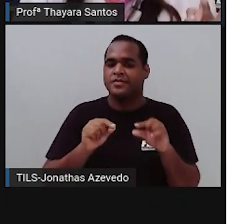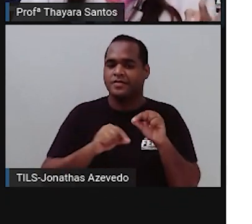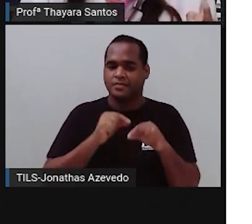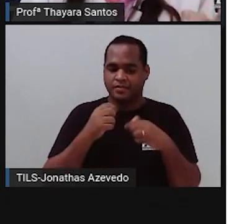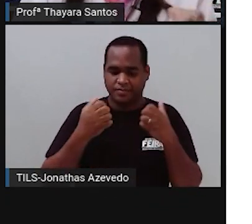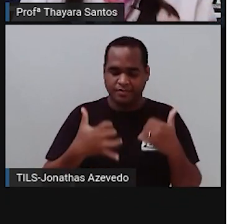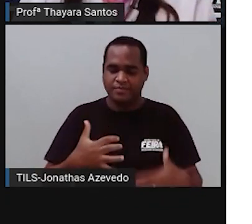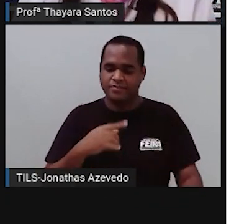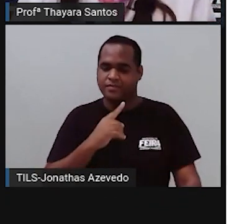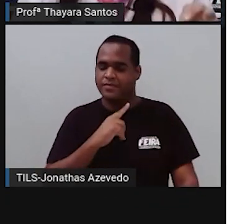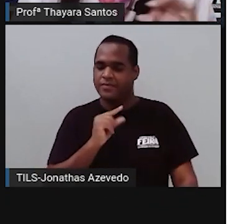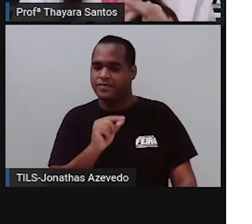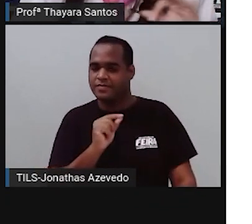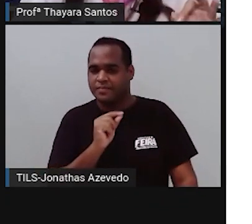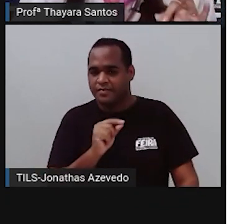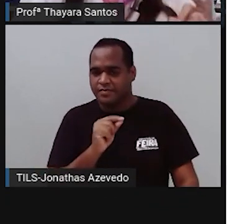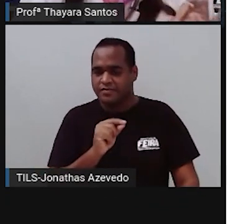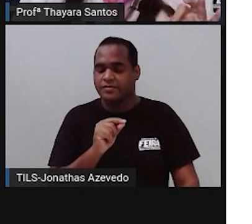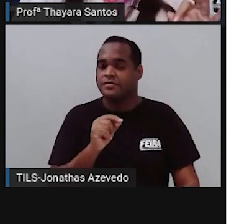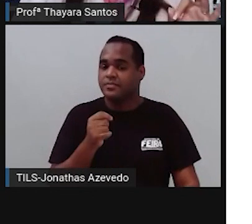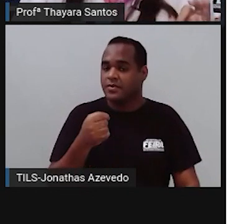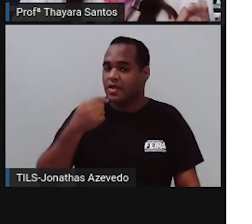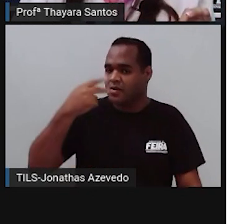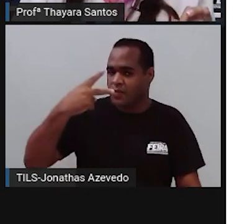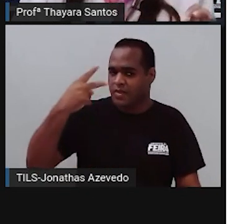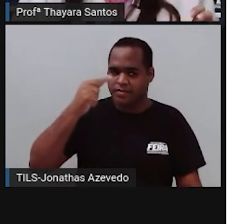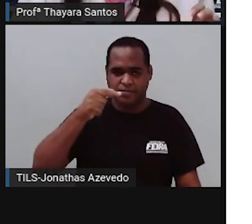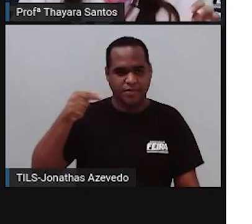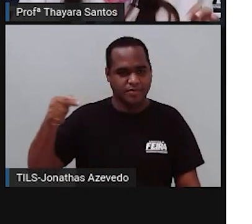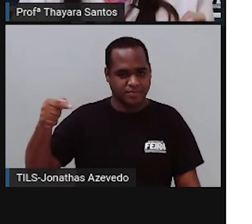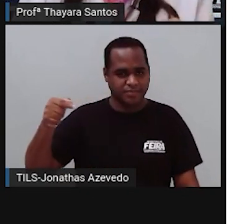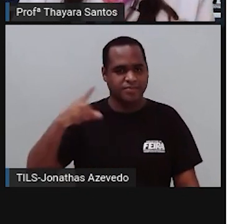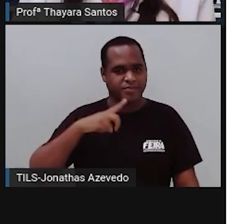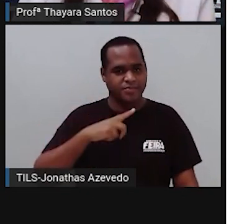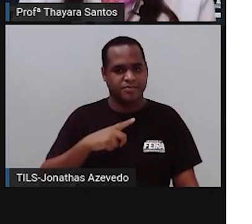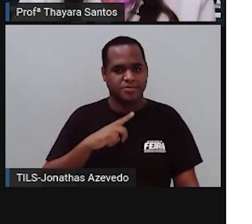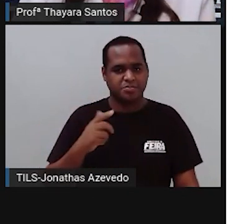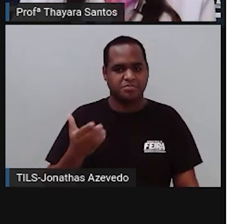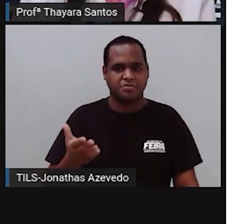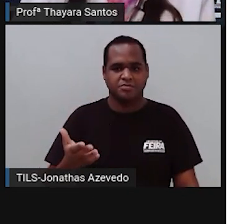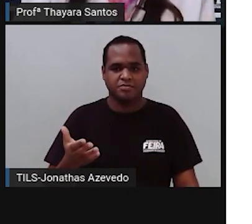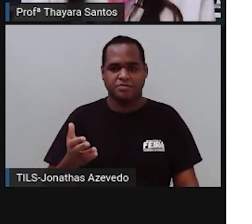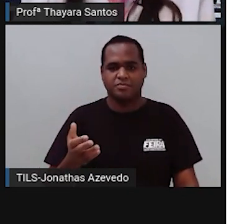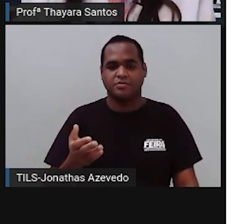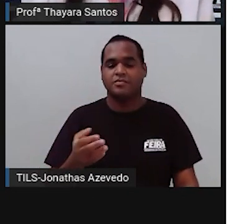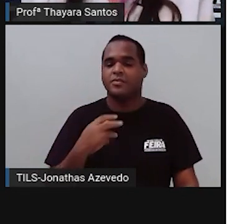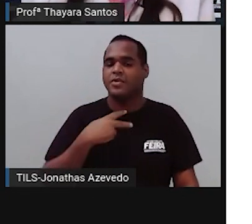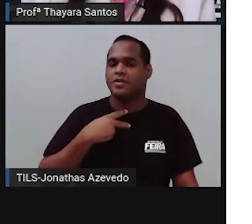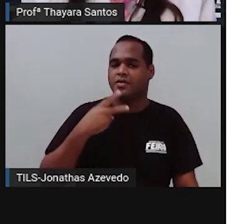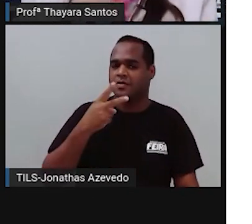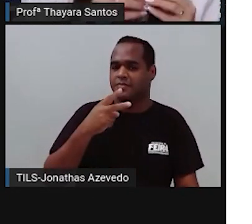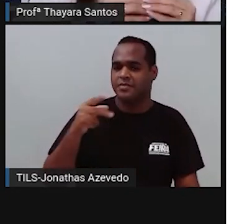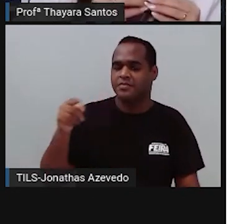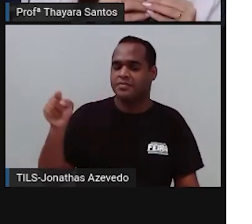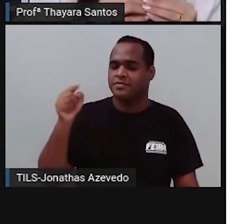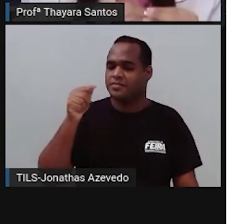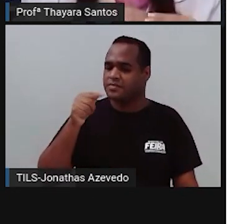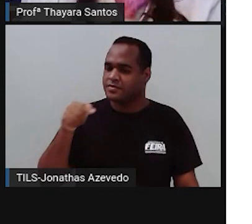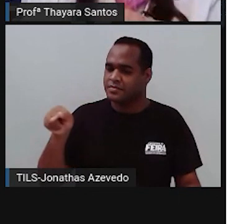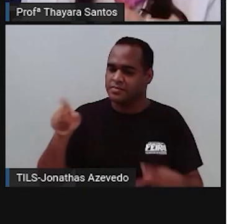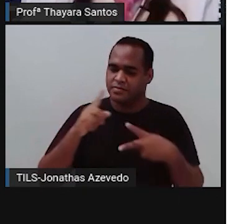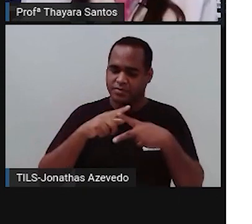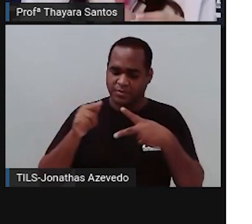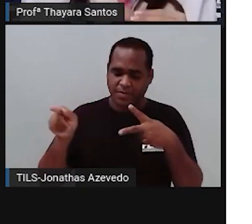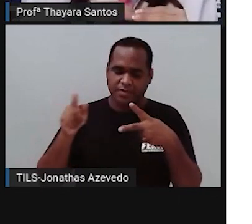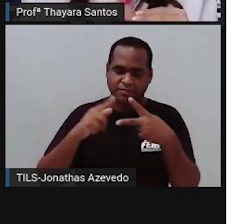essas 2 etapas acontecem nessas 2 primeiras semanas. E nessas 2 primeiras semanas, a gente chama aquele